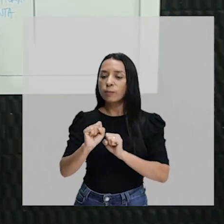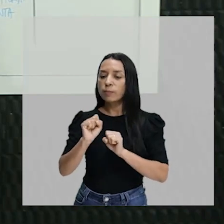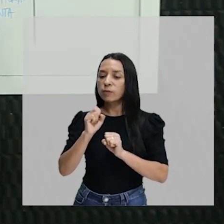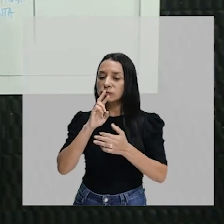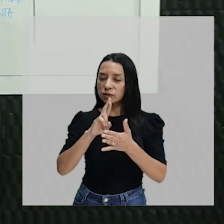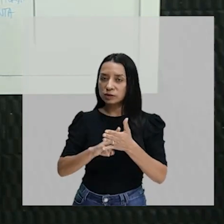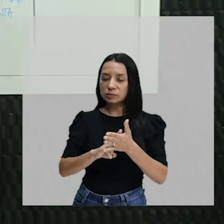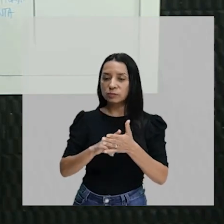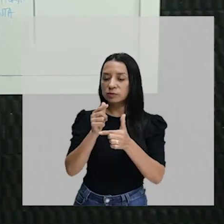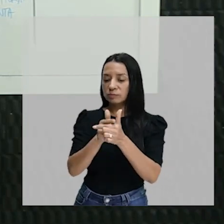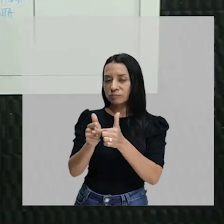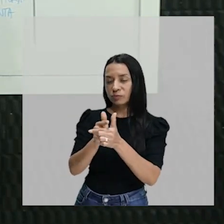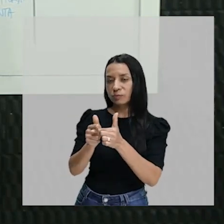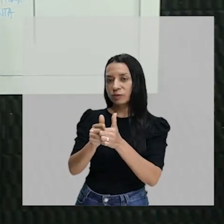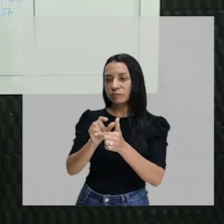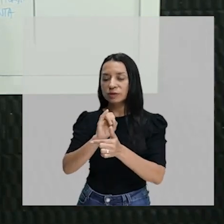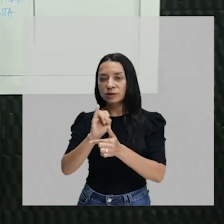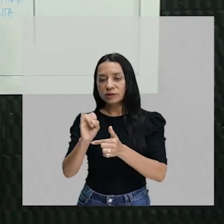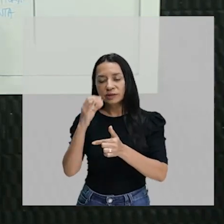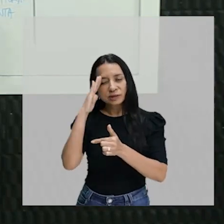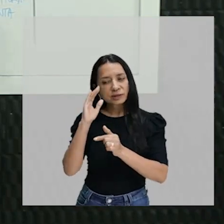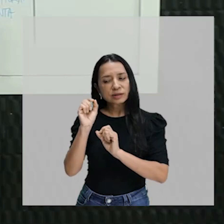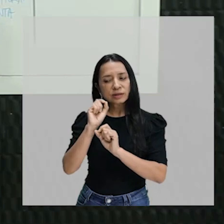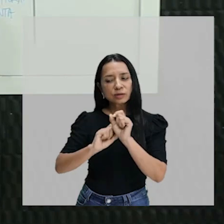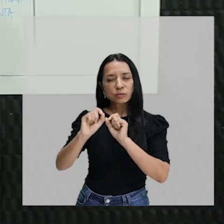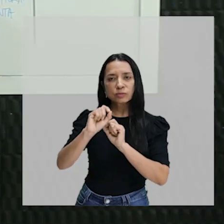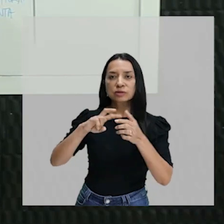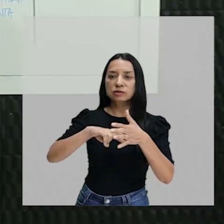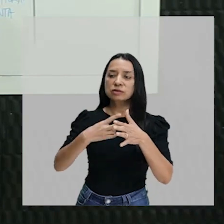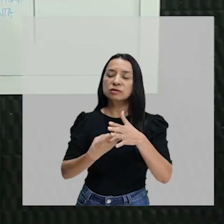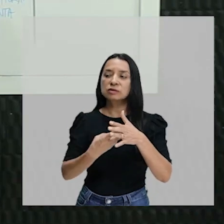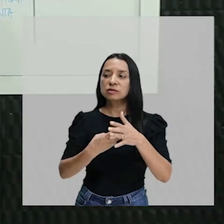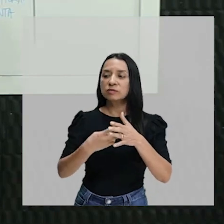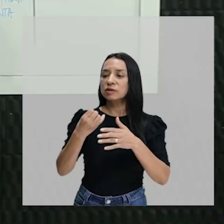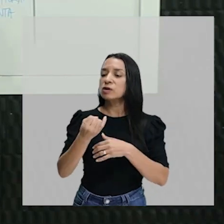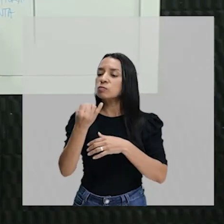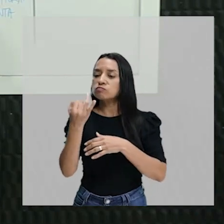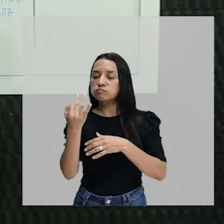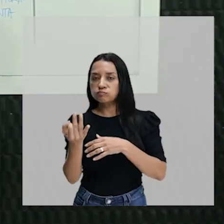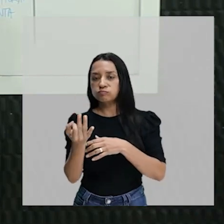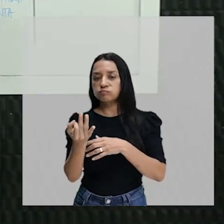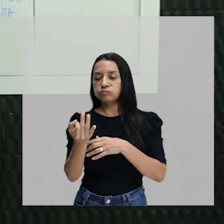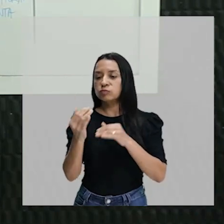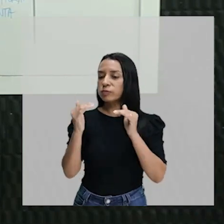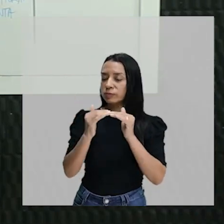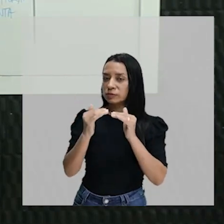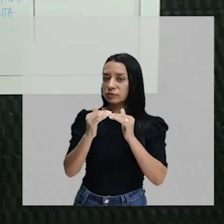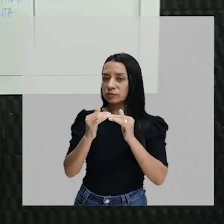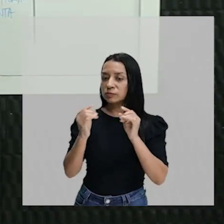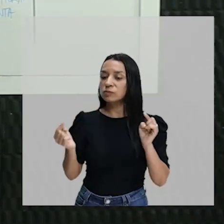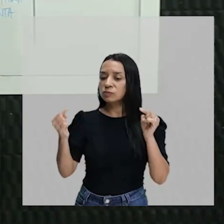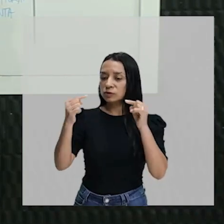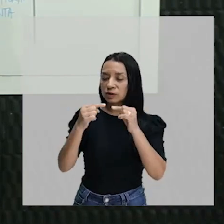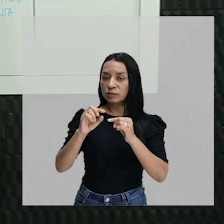três Se eu entender o que são grandezas proporcionais tá Quantas grandezas são diretamente quando são